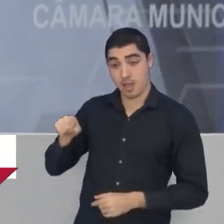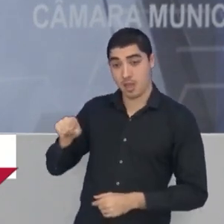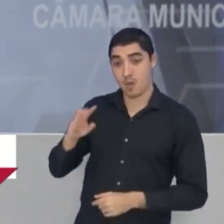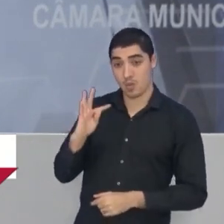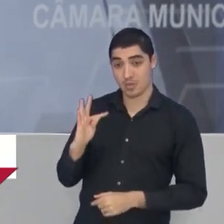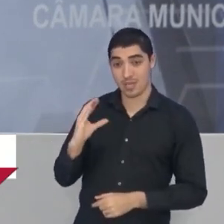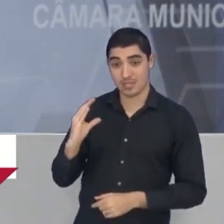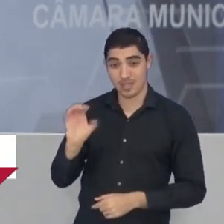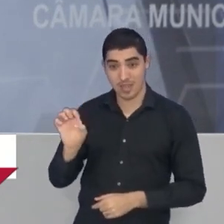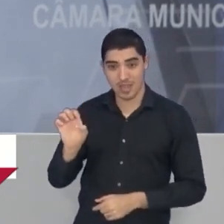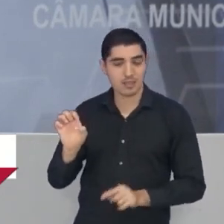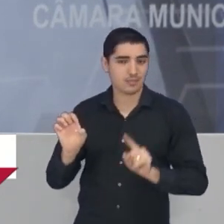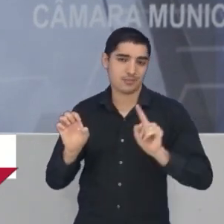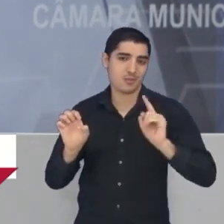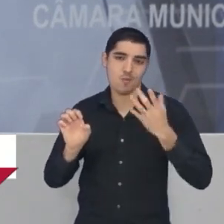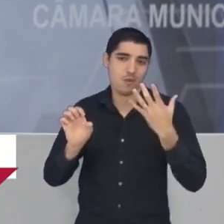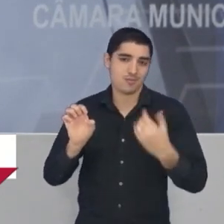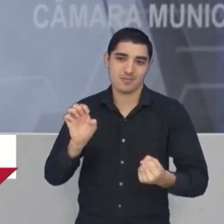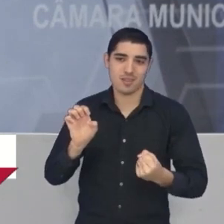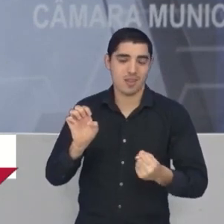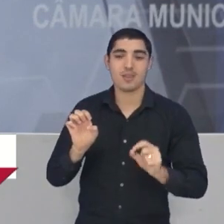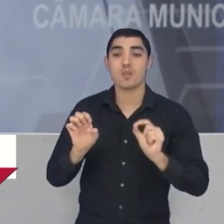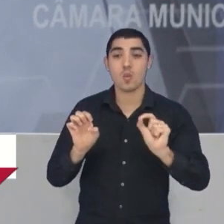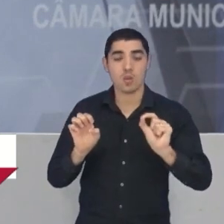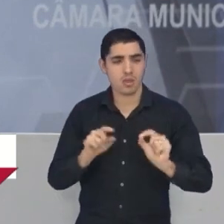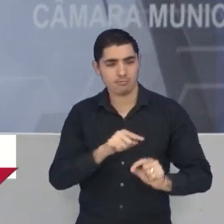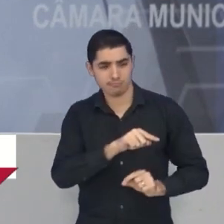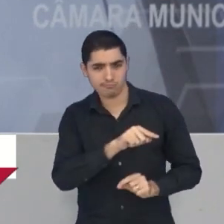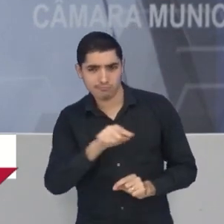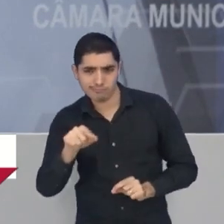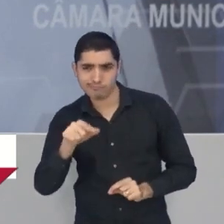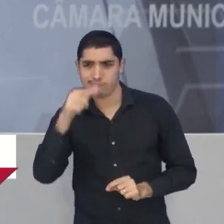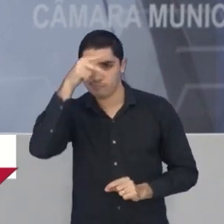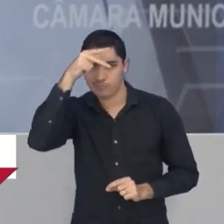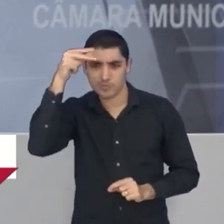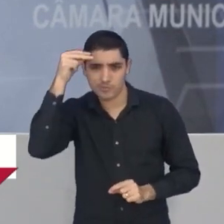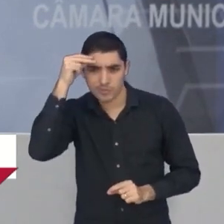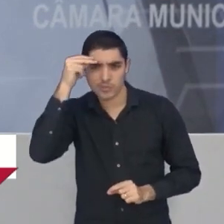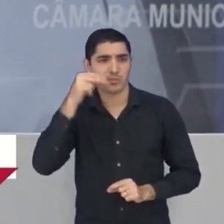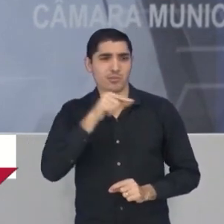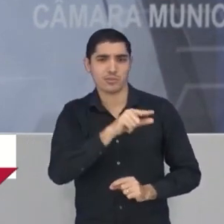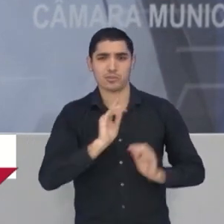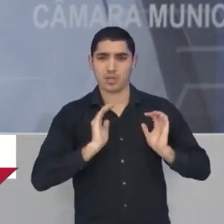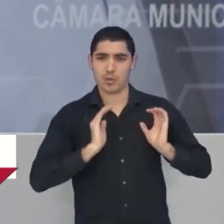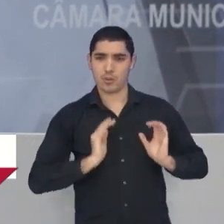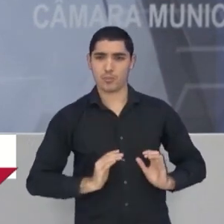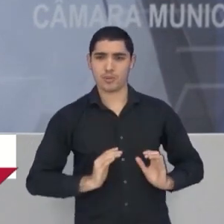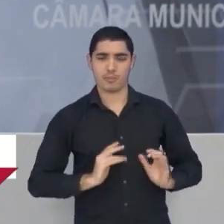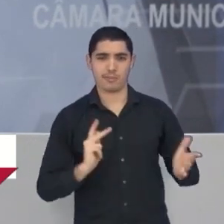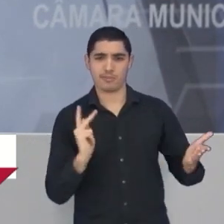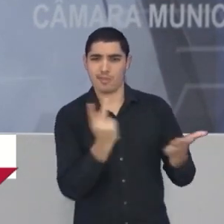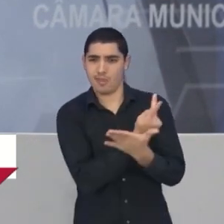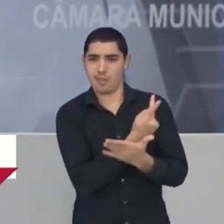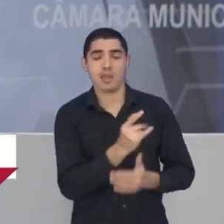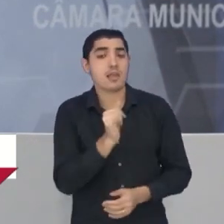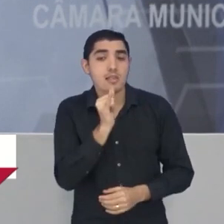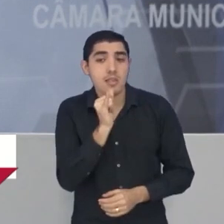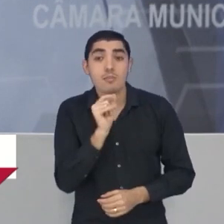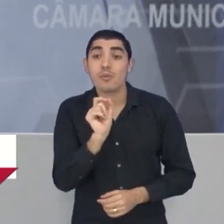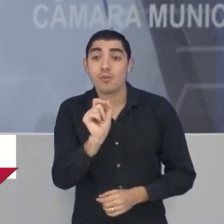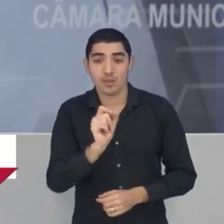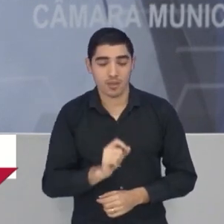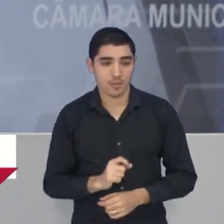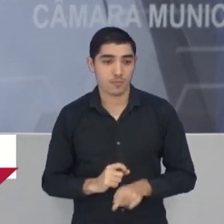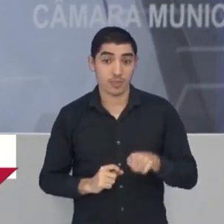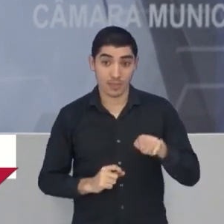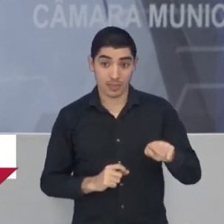tolerar mais algumas posturas que vem sendo adotadas por alguns gestores públicos que é a de transferir